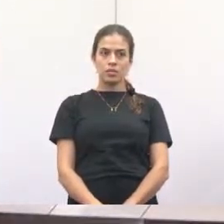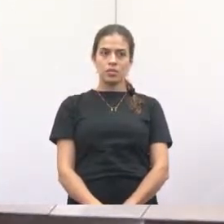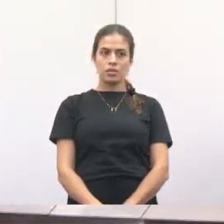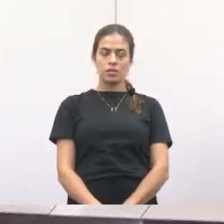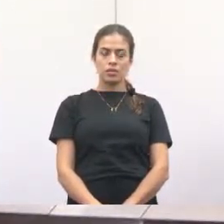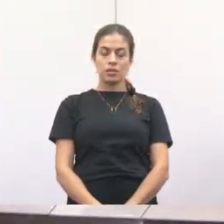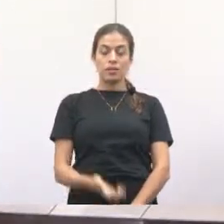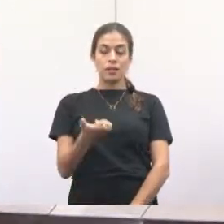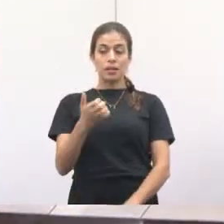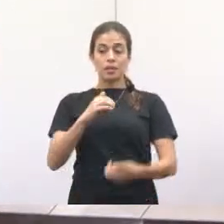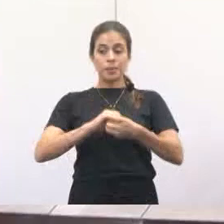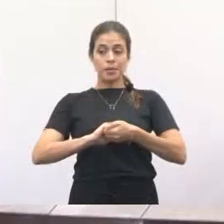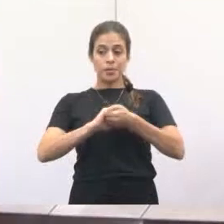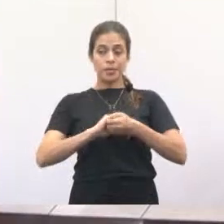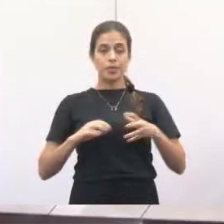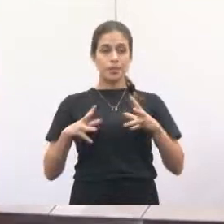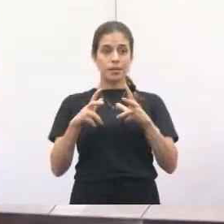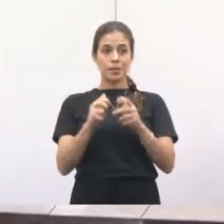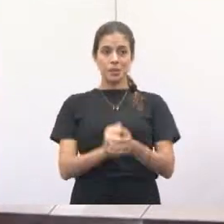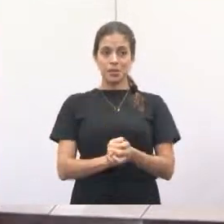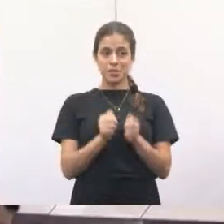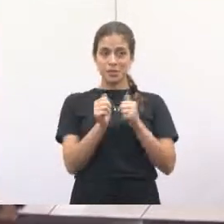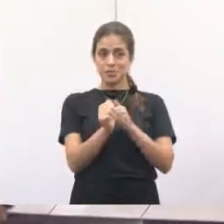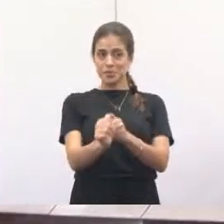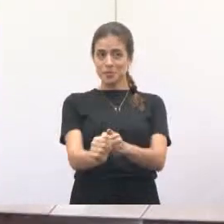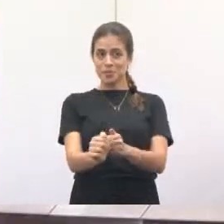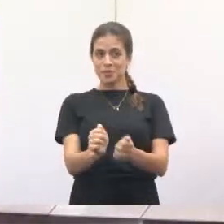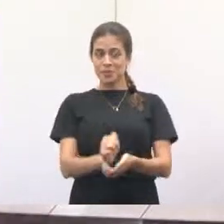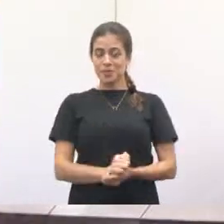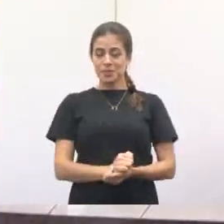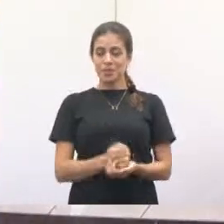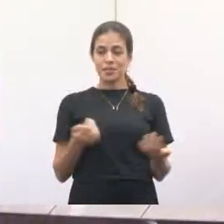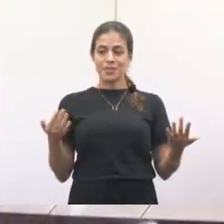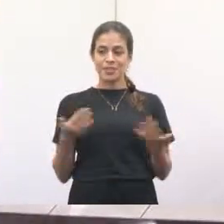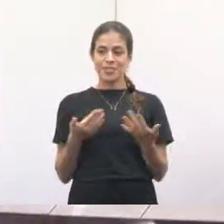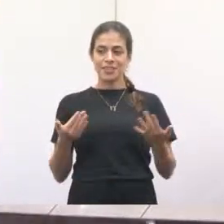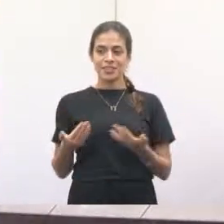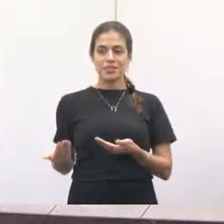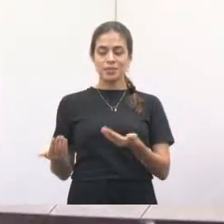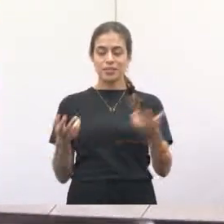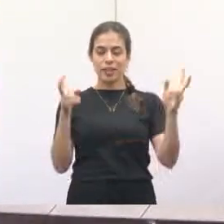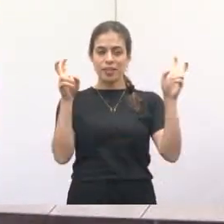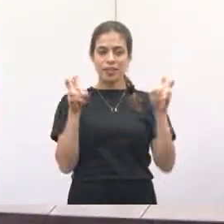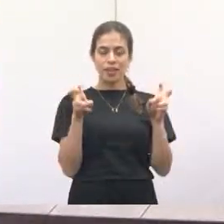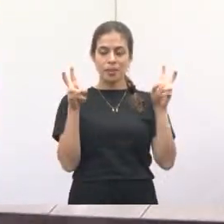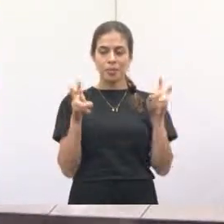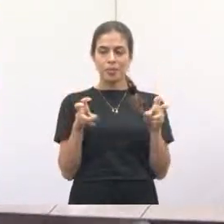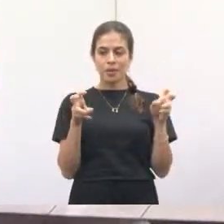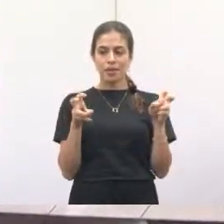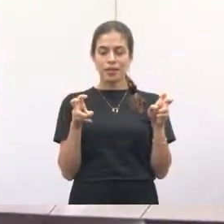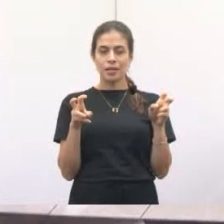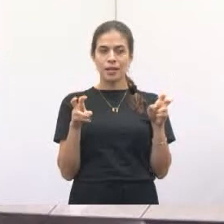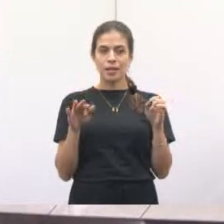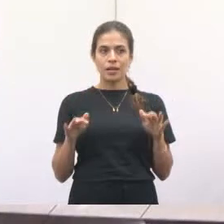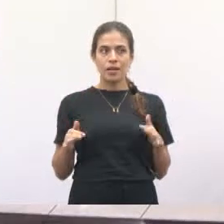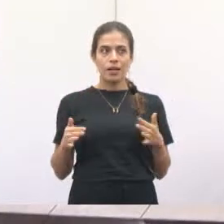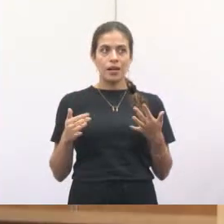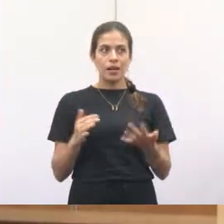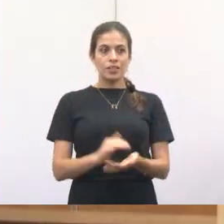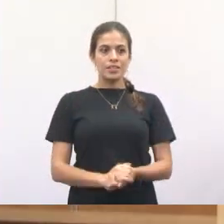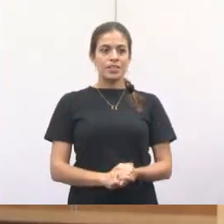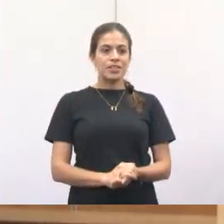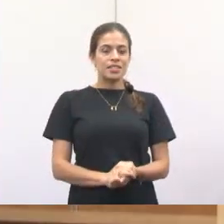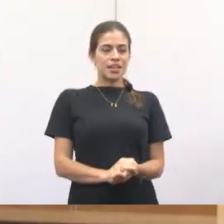Quero cumprimentar a todos que nos acompanham e hoje trago um tema aqui que diz respeito